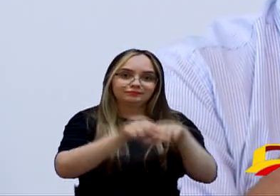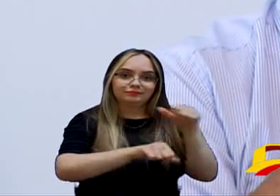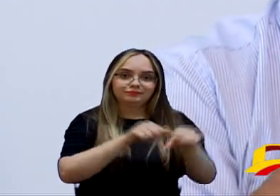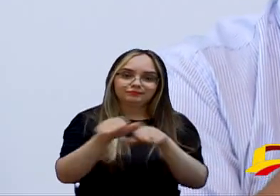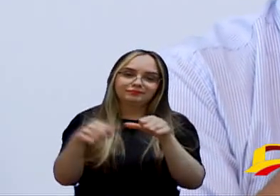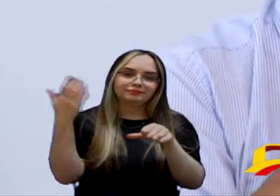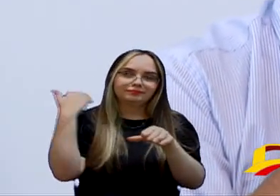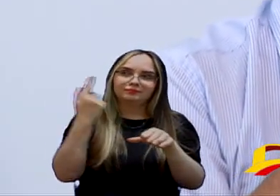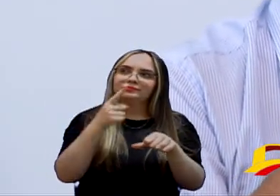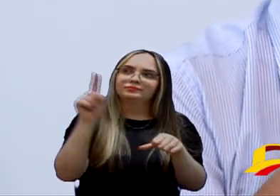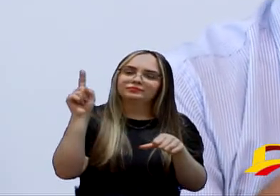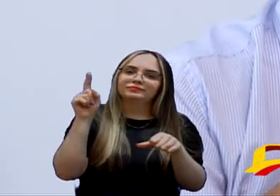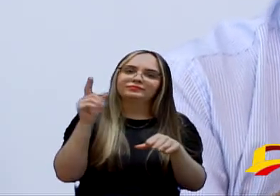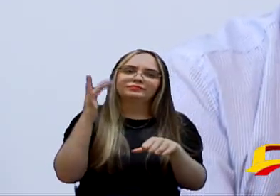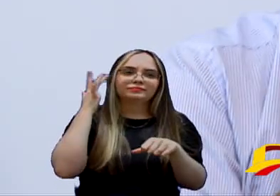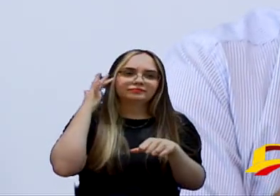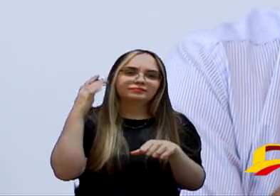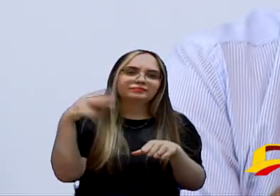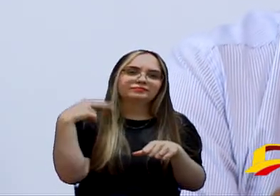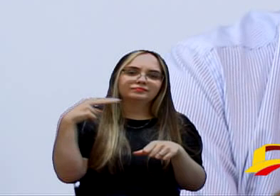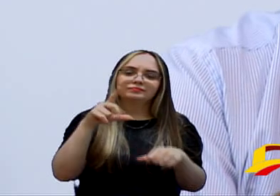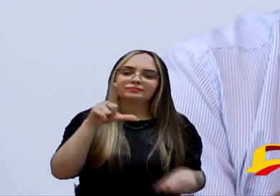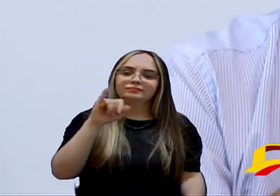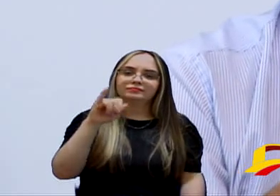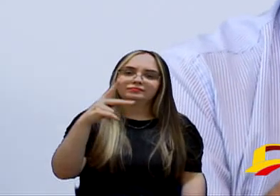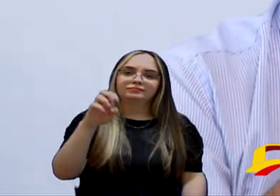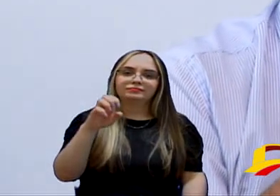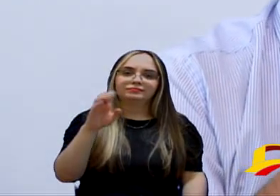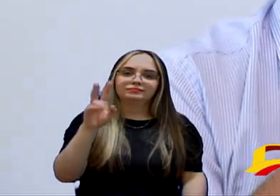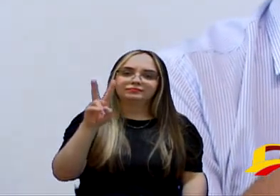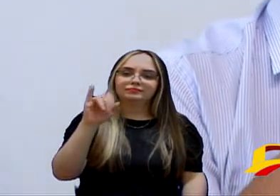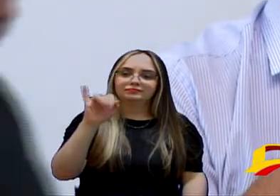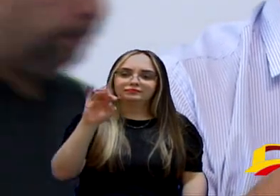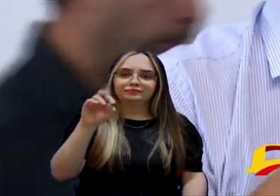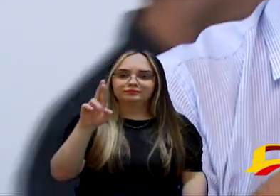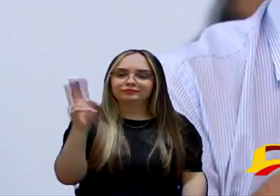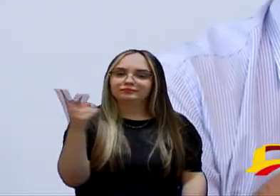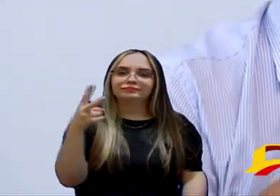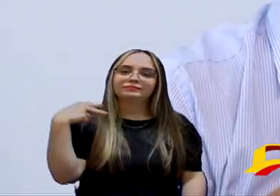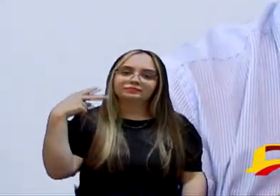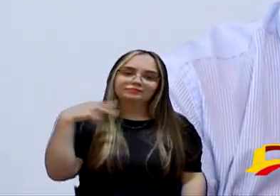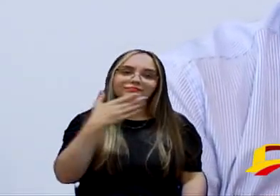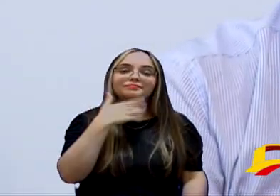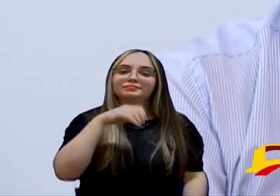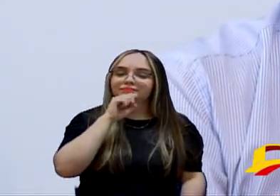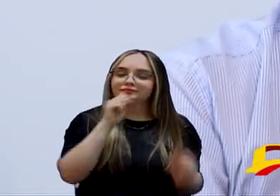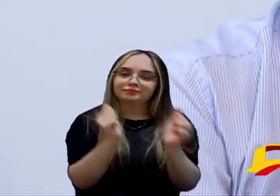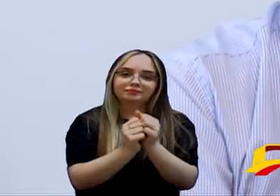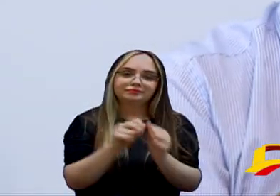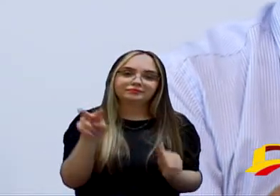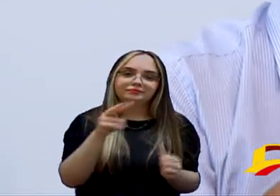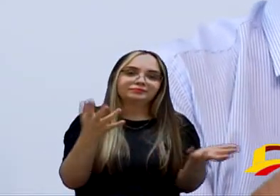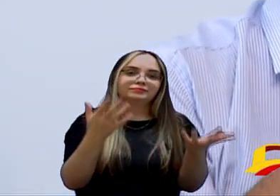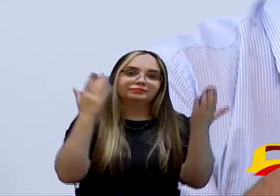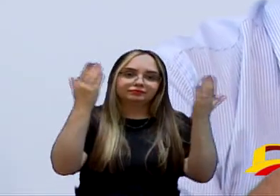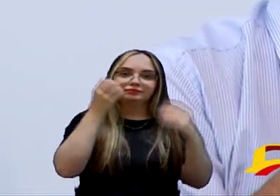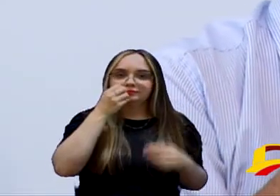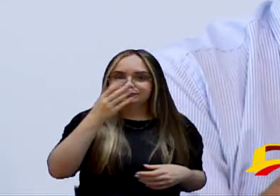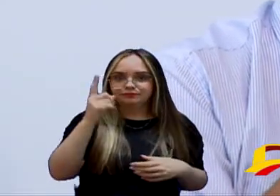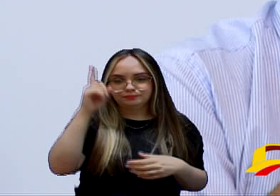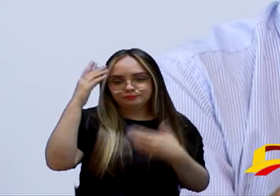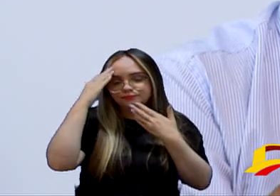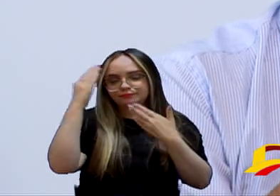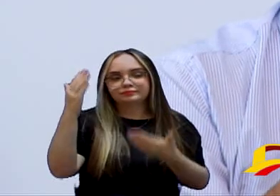a última vez você era Vereador era o vereador Lipe junto com meu pai meu pai Era vereador Então graças a Deus agora eu tenho que